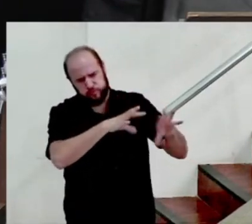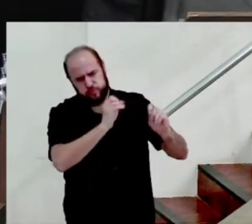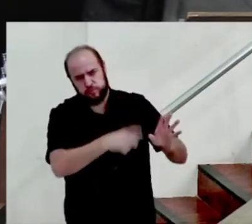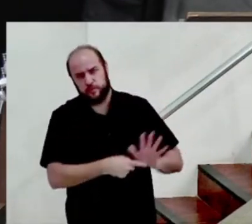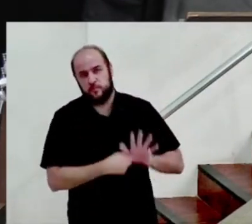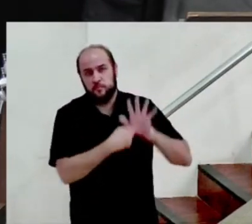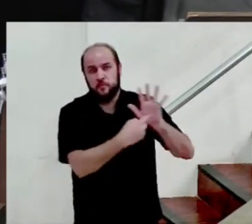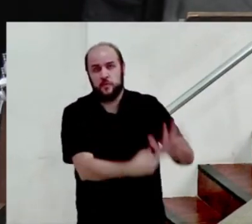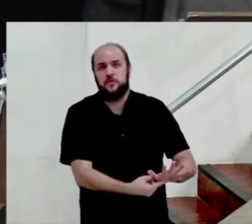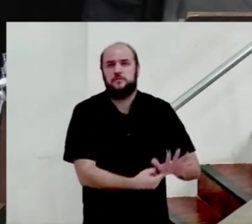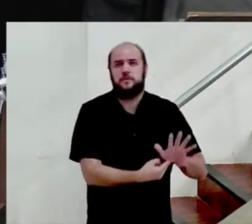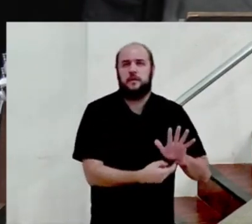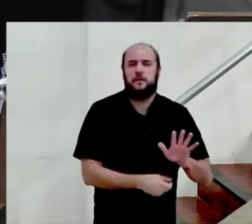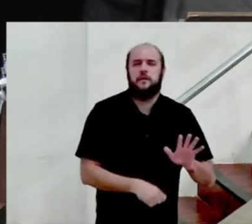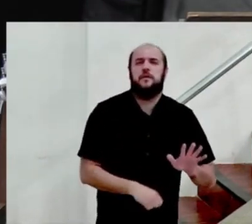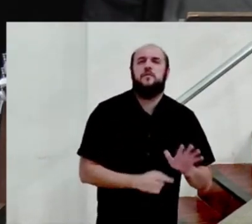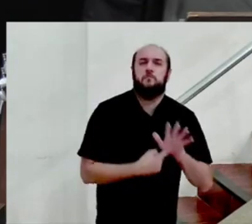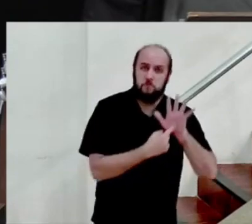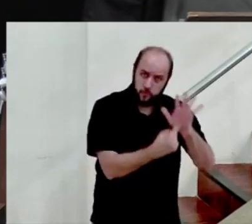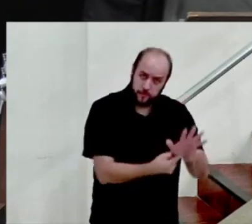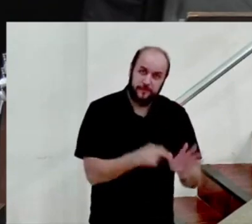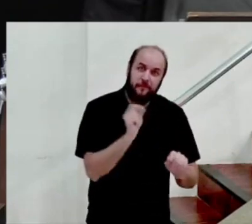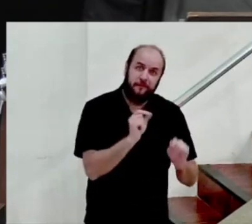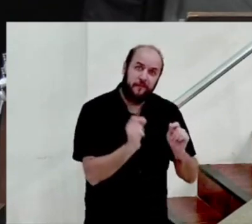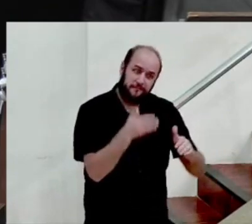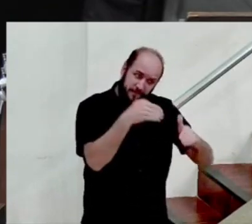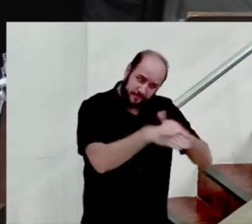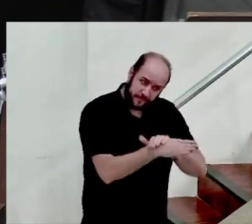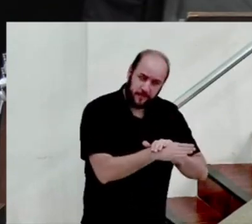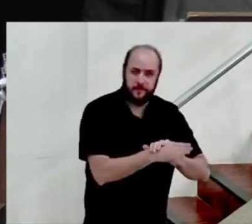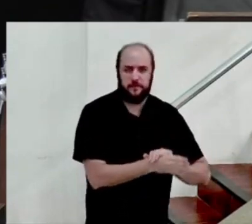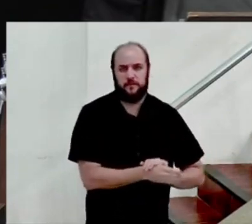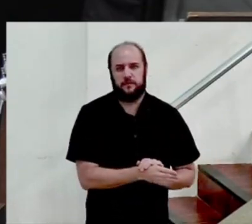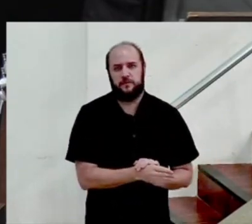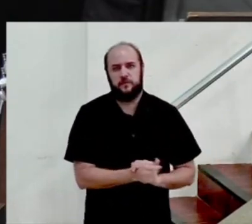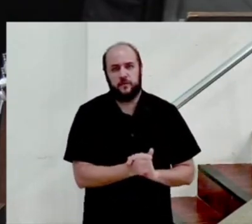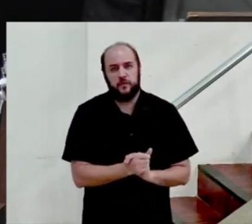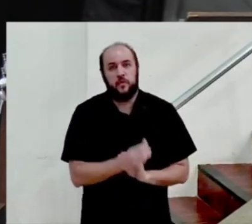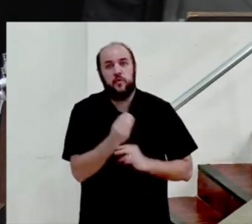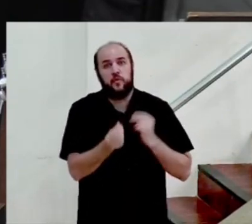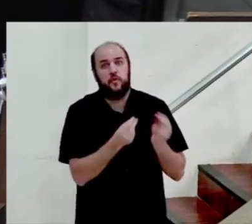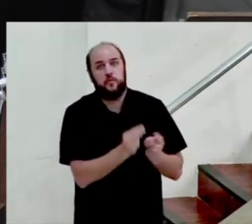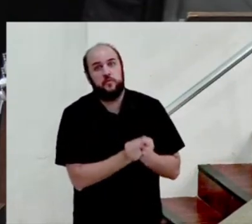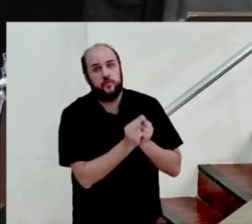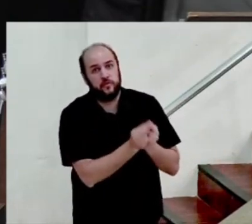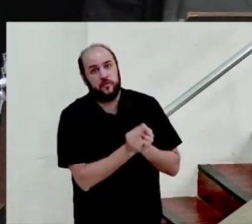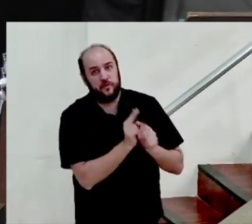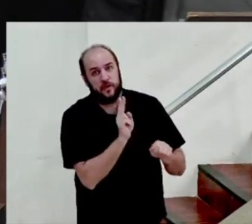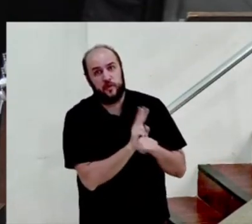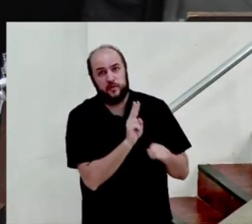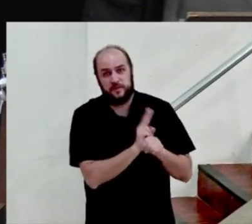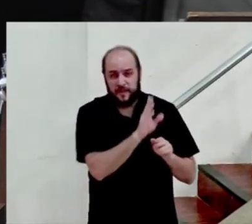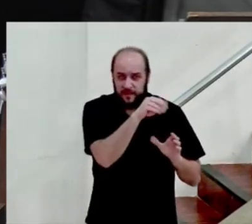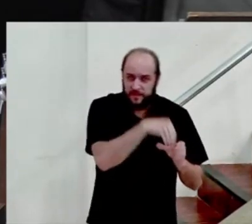que deveria entrar dentro da arca, o que Noé deveria, então, preservar junto a si dentro da arca.